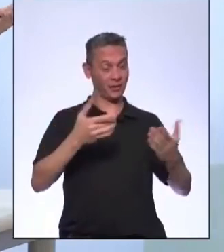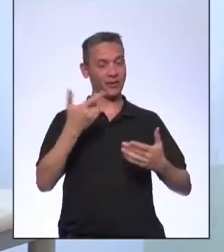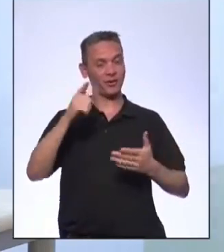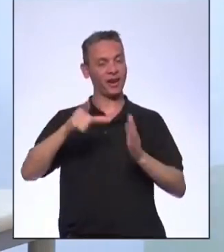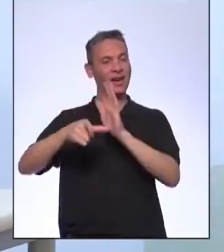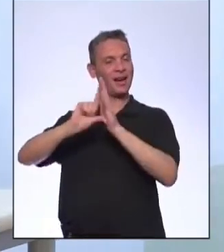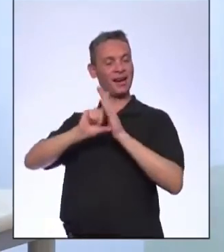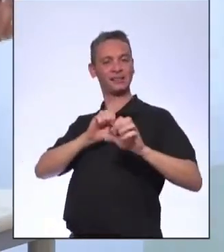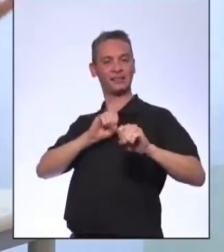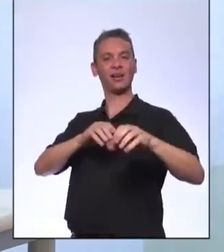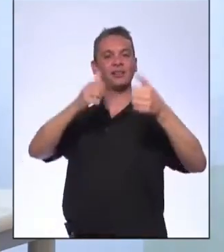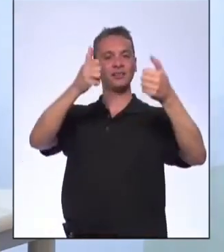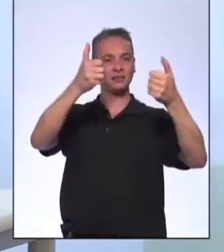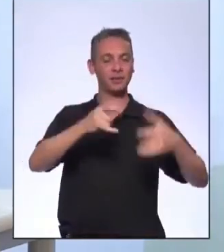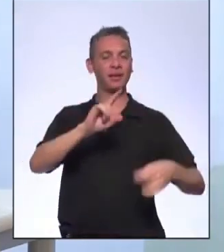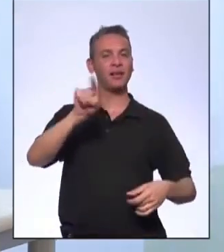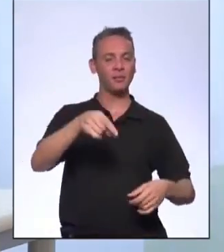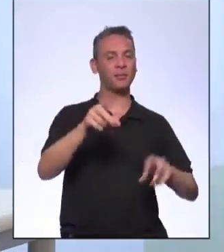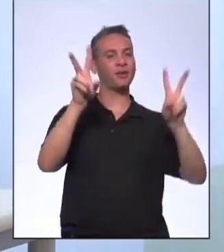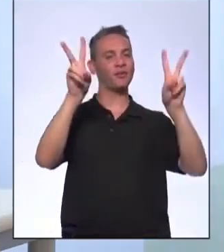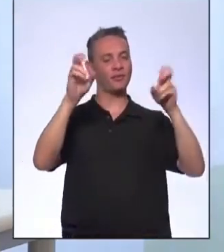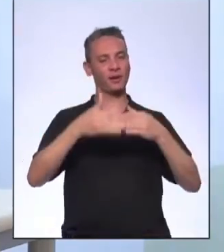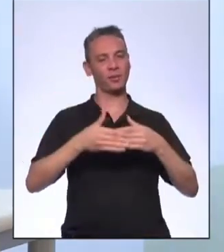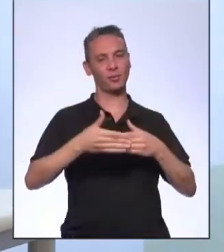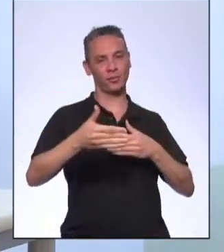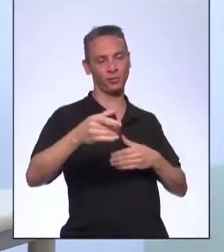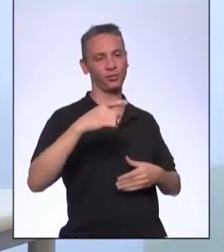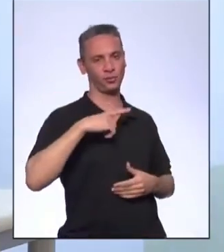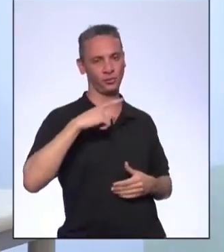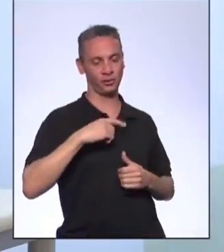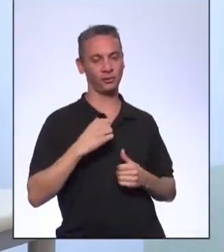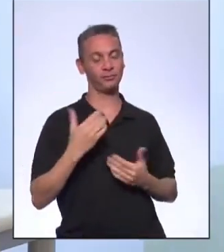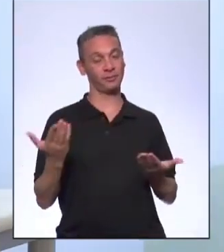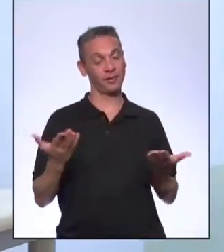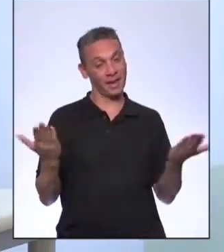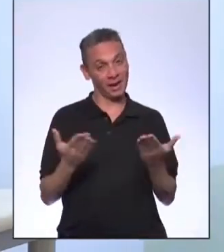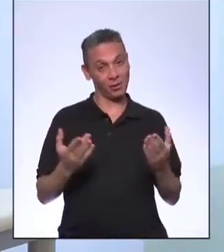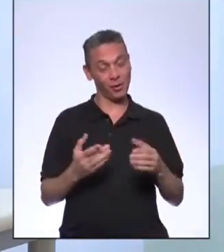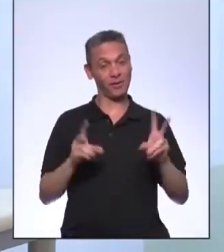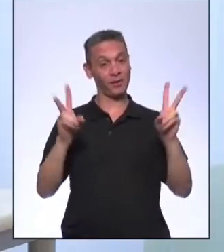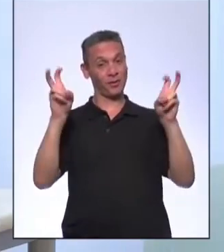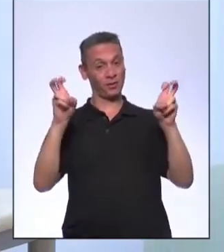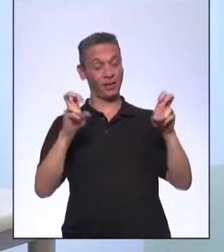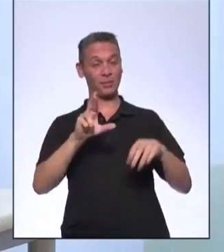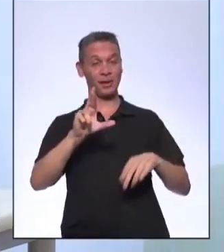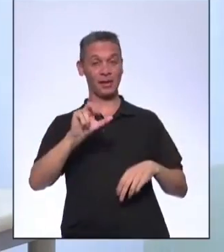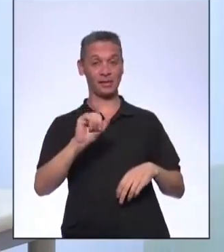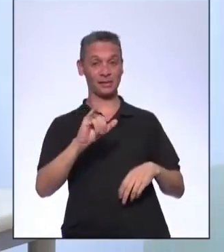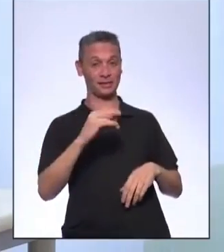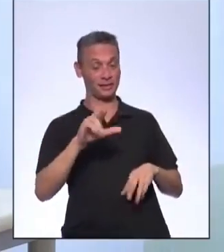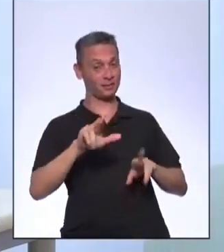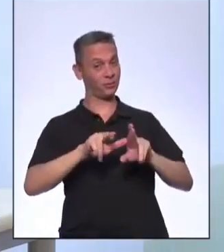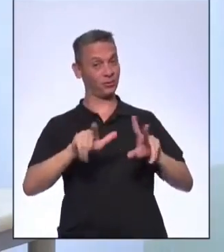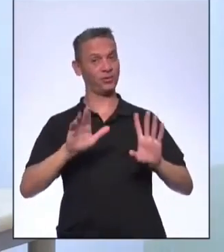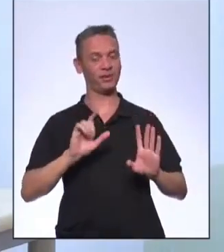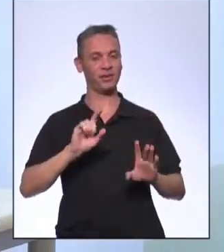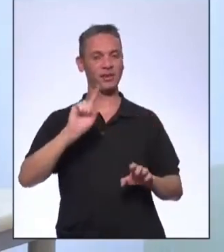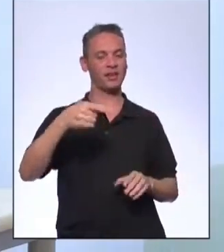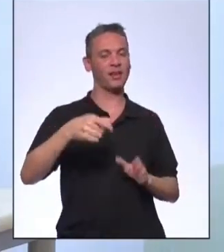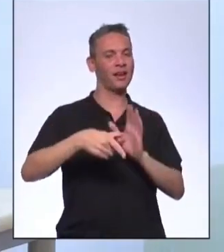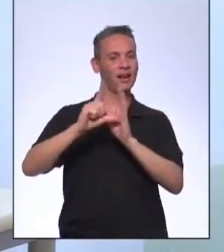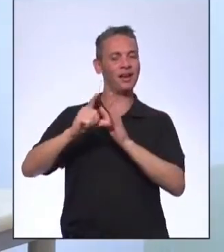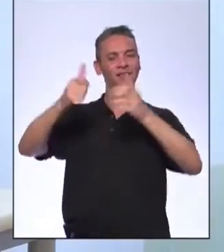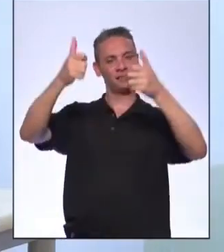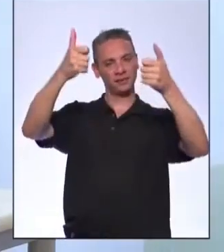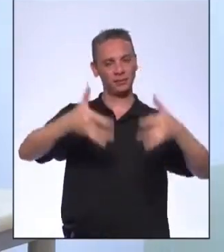aula, né? E a gente vai acabar tocando nesse assunto mais para frente. Então, infelizmente, a gente não tem tempo de discutir sobre isso, mas a gente falou sobre isso